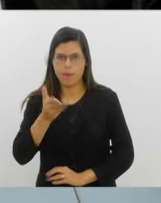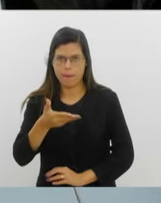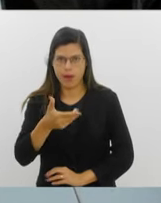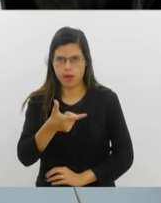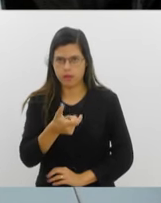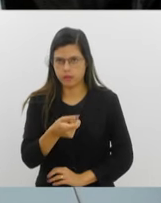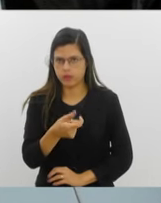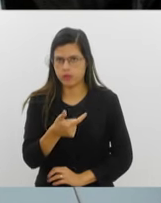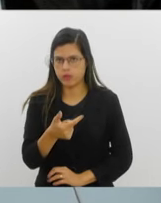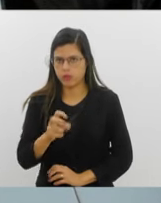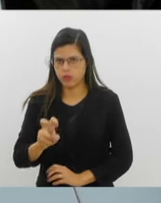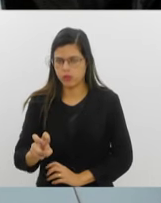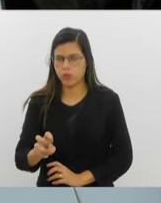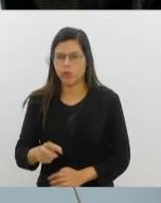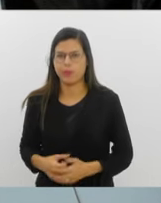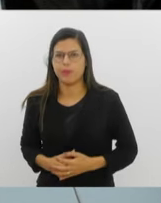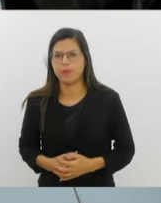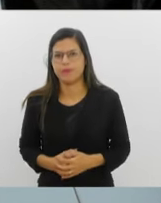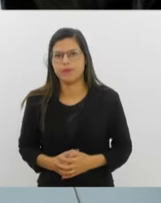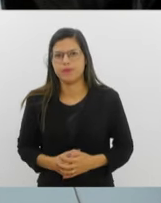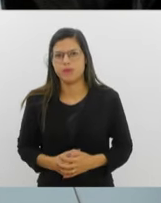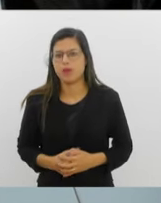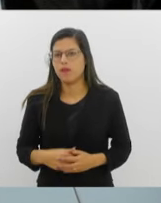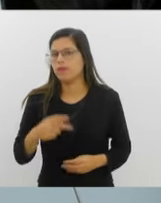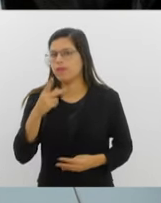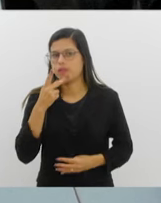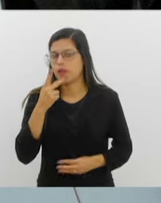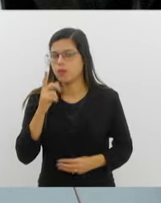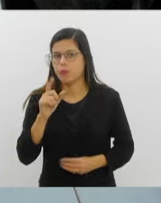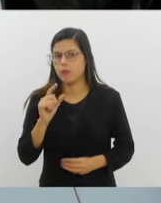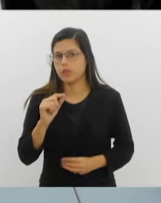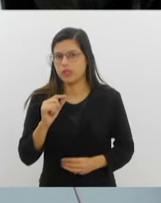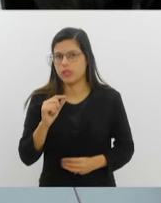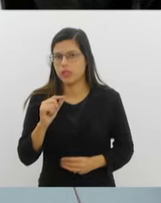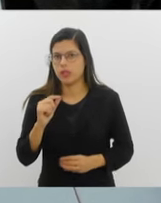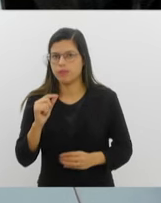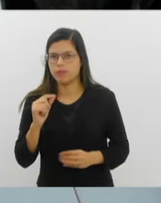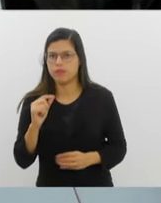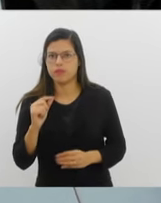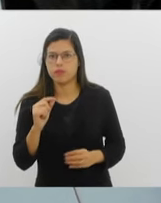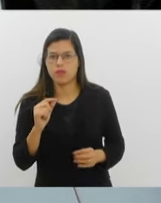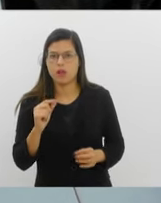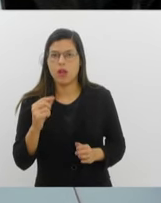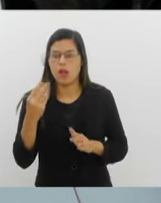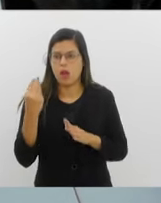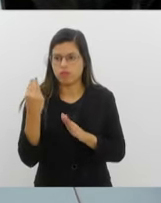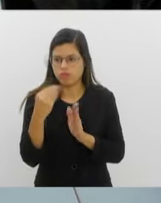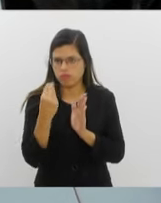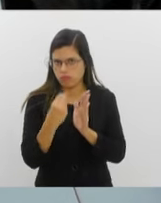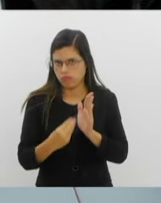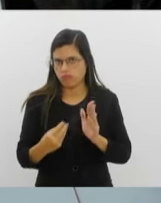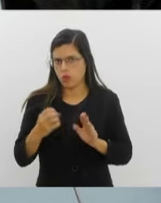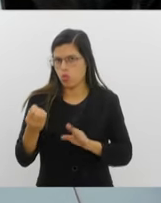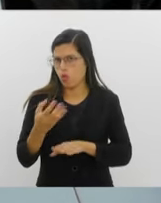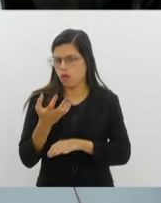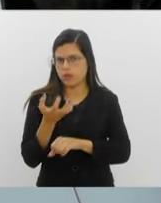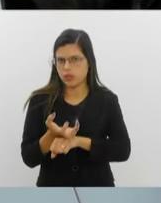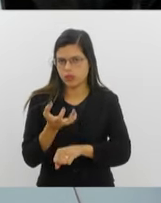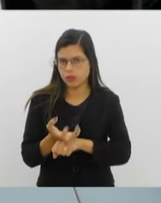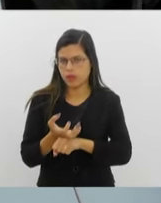2005, ele diz que a inclusão de novas disciplinas e